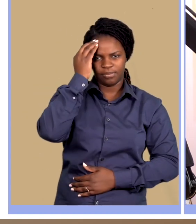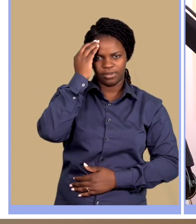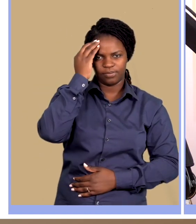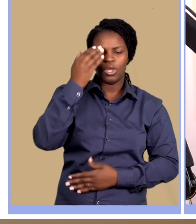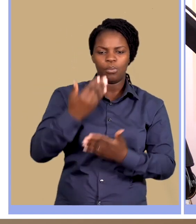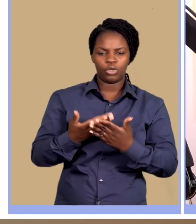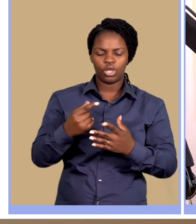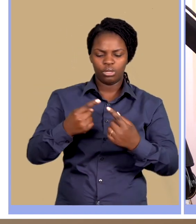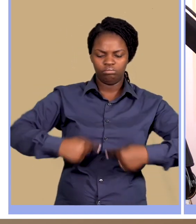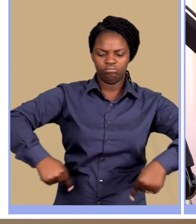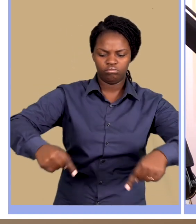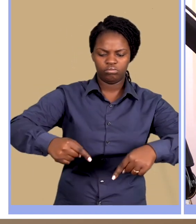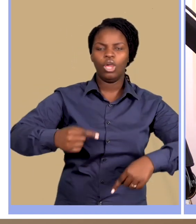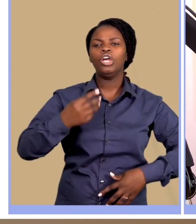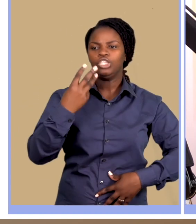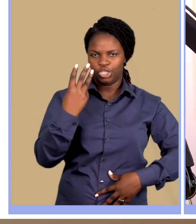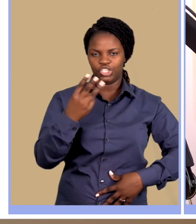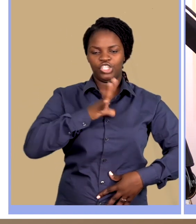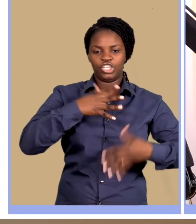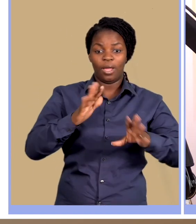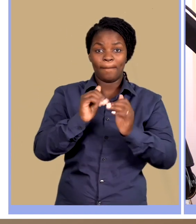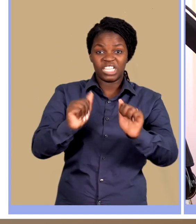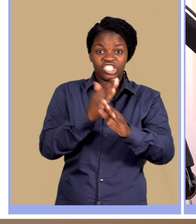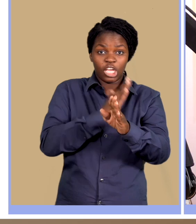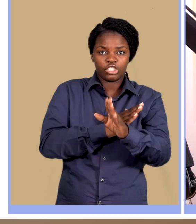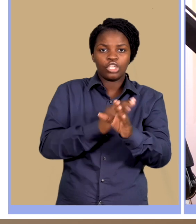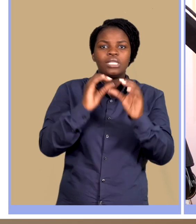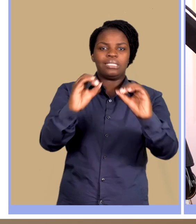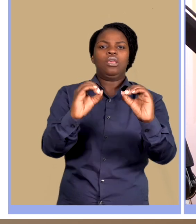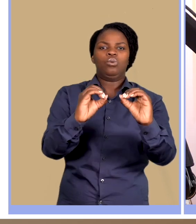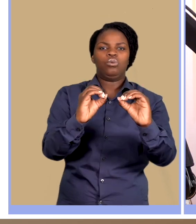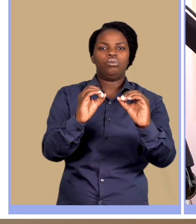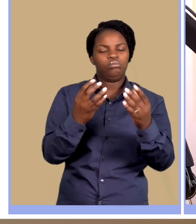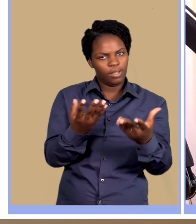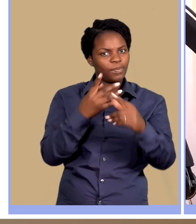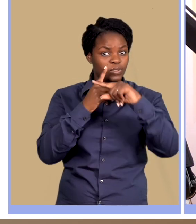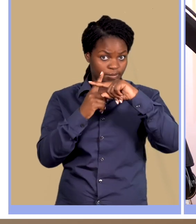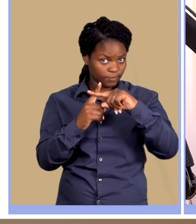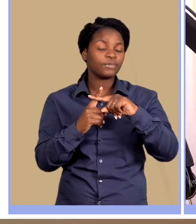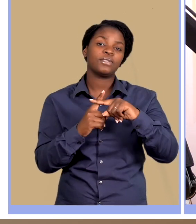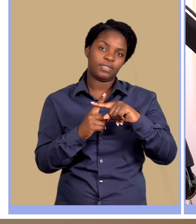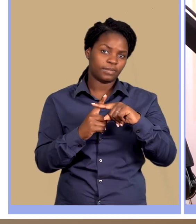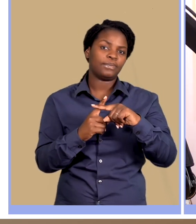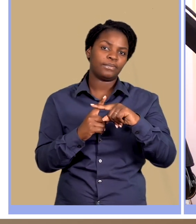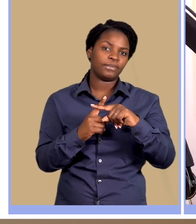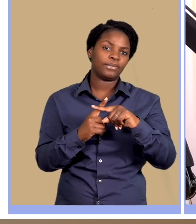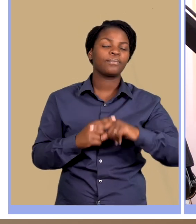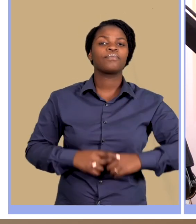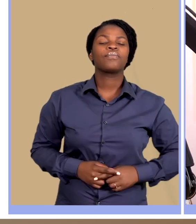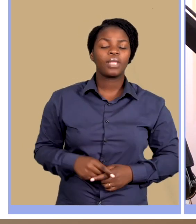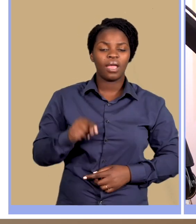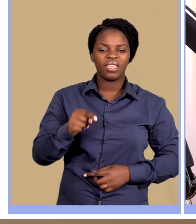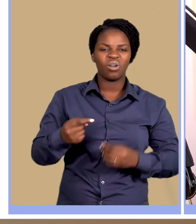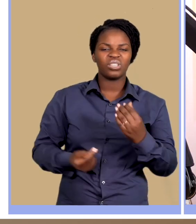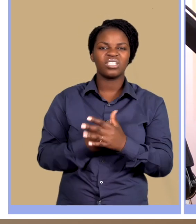3, porque outrora éramos 0. Então penso que rasga-se aqui uma série